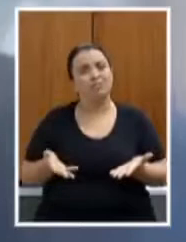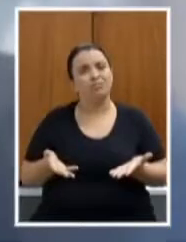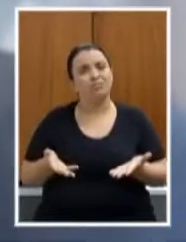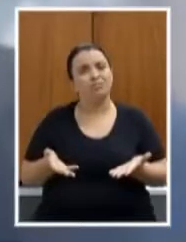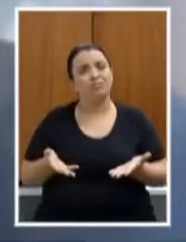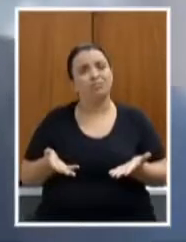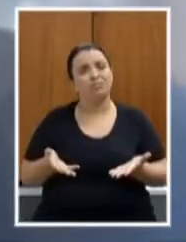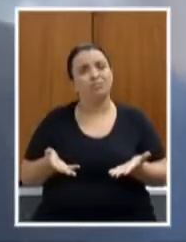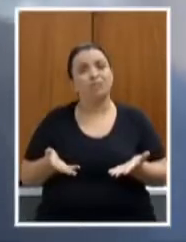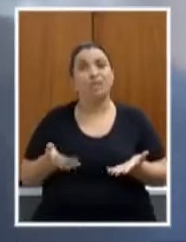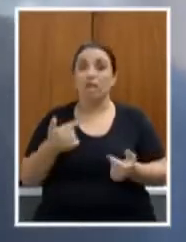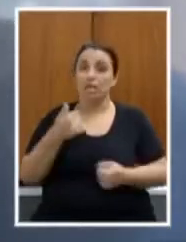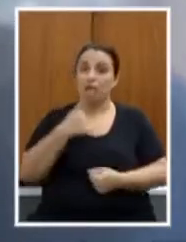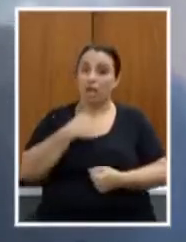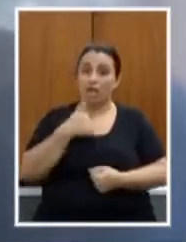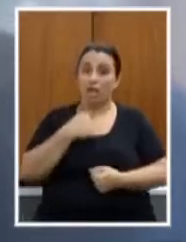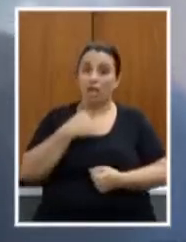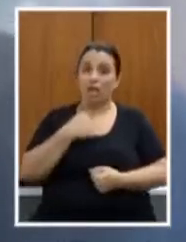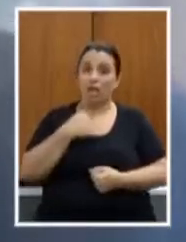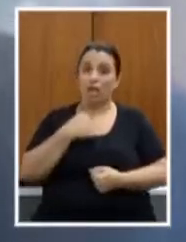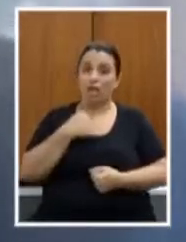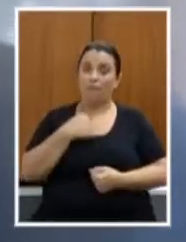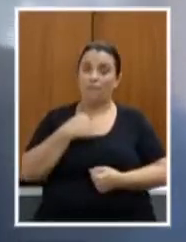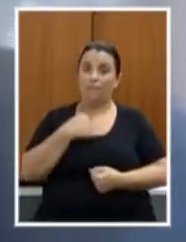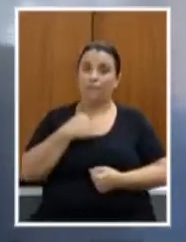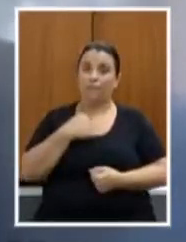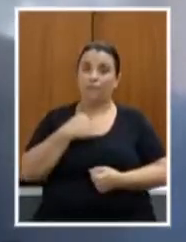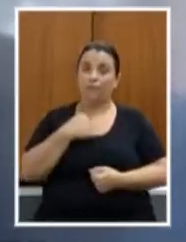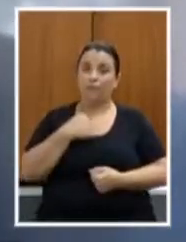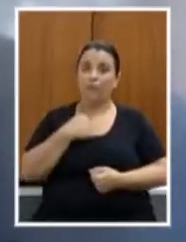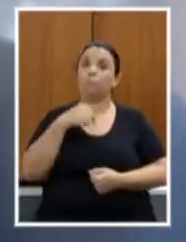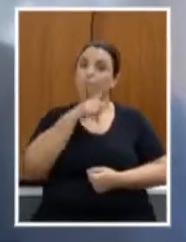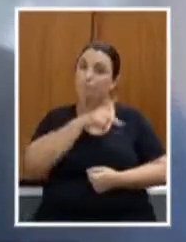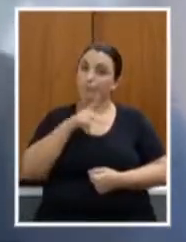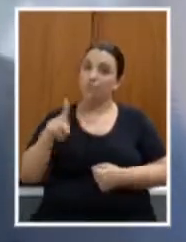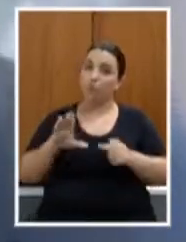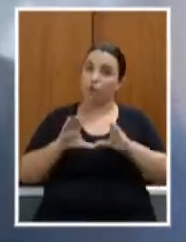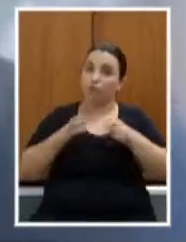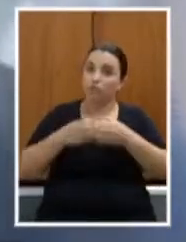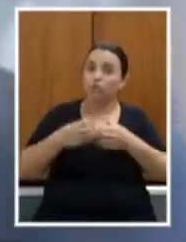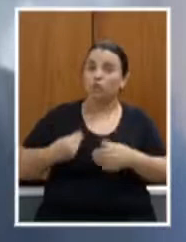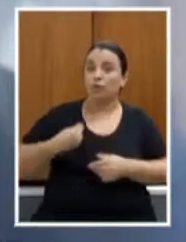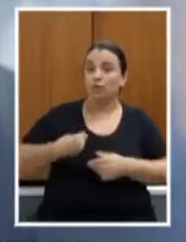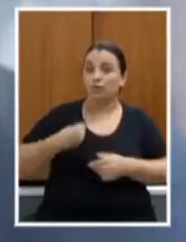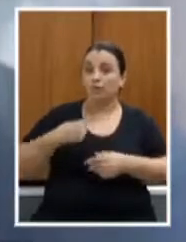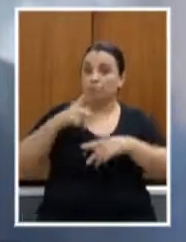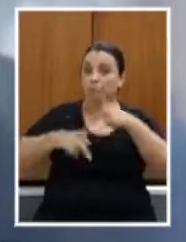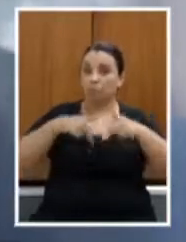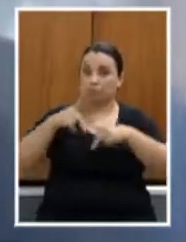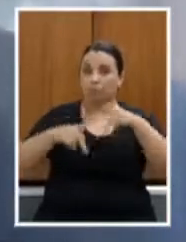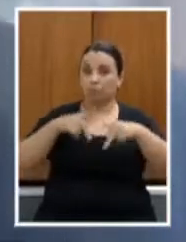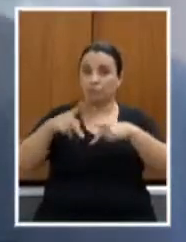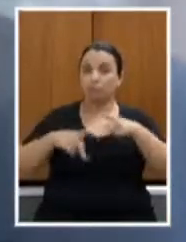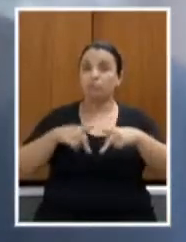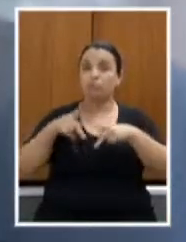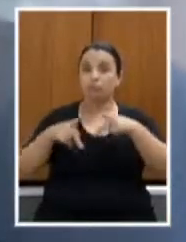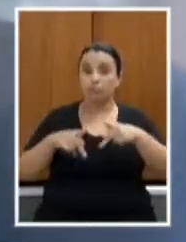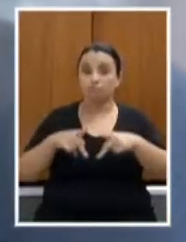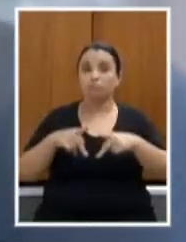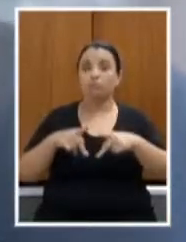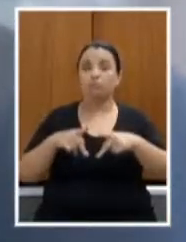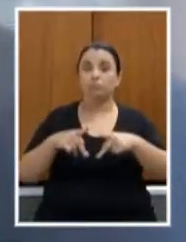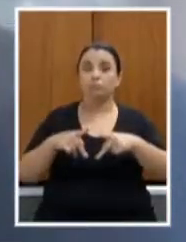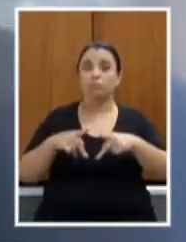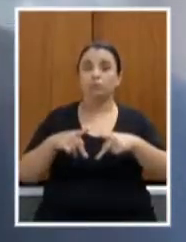Eu estou, mais uma vez, como presidente da Comissão de Participação Popular, agora nesse biênio que